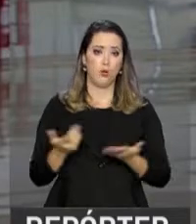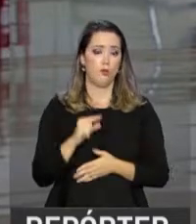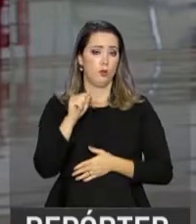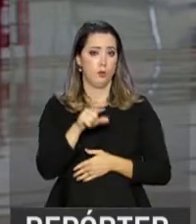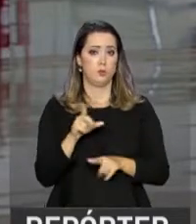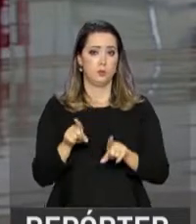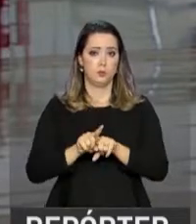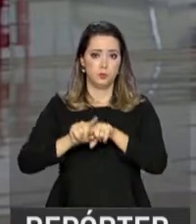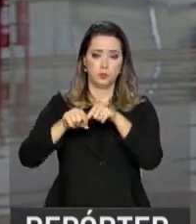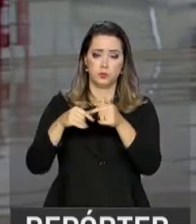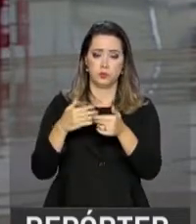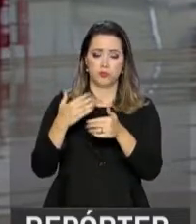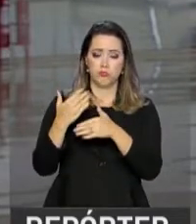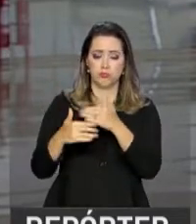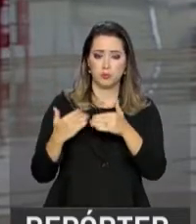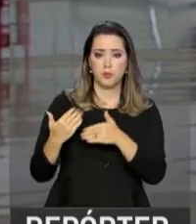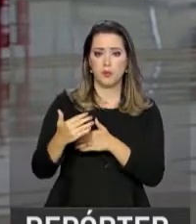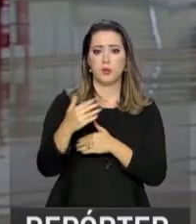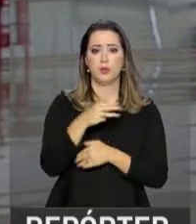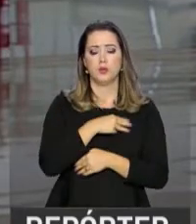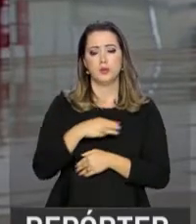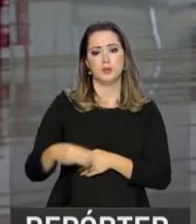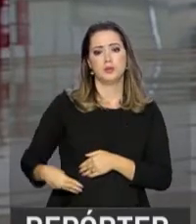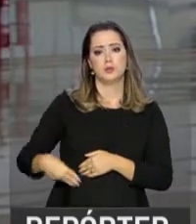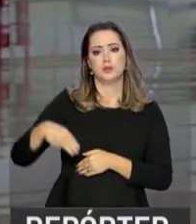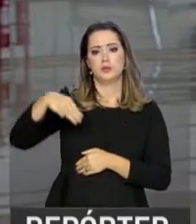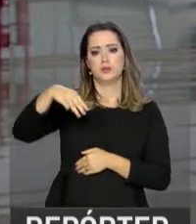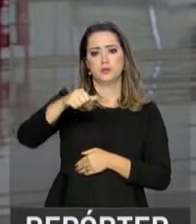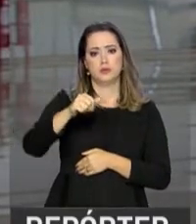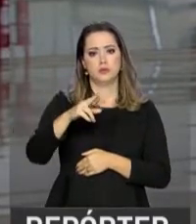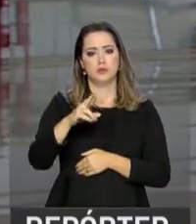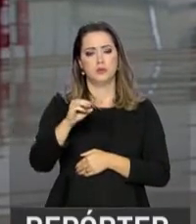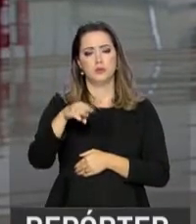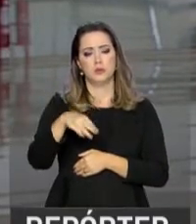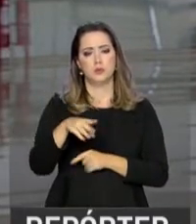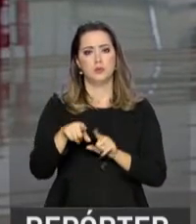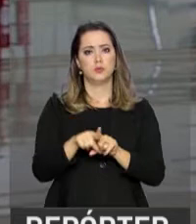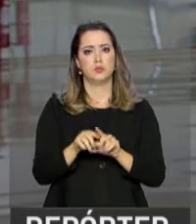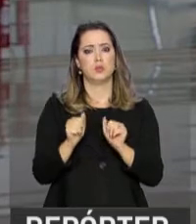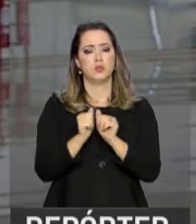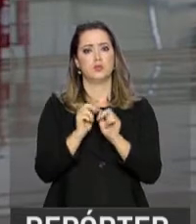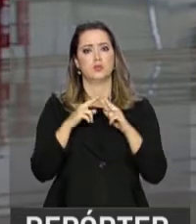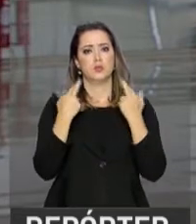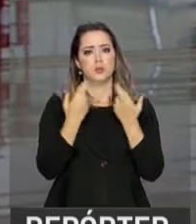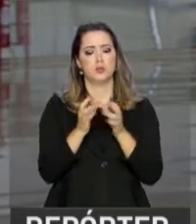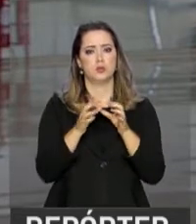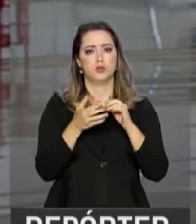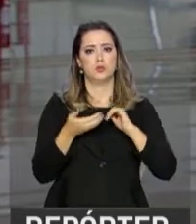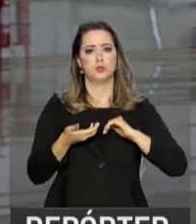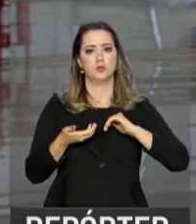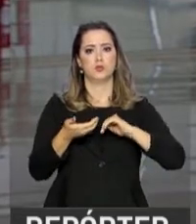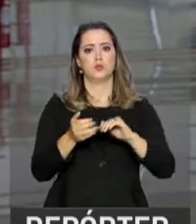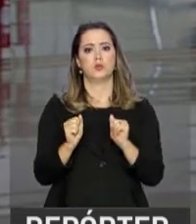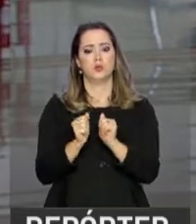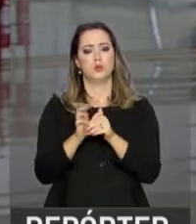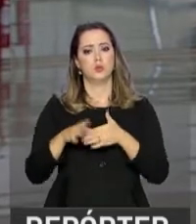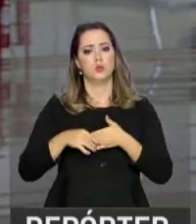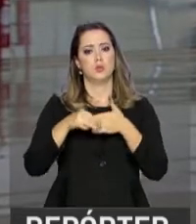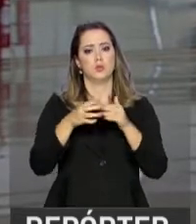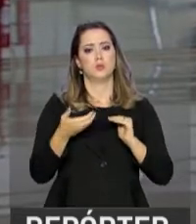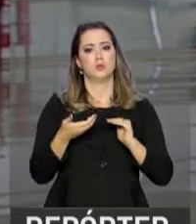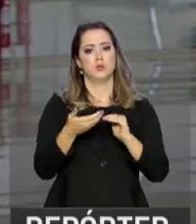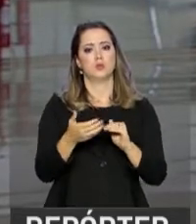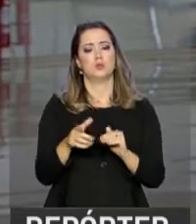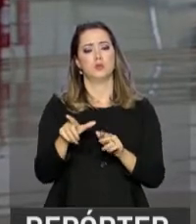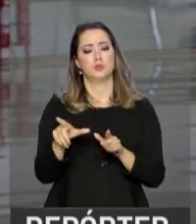logo mais, o ministro Marum participa de uma reunião com o presidente da Câmara dos Deputados e demais líderes do Congresso para tratar